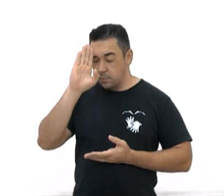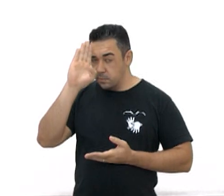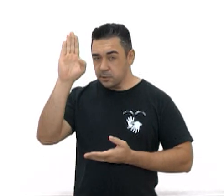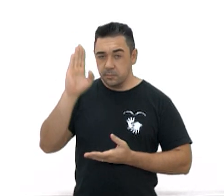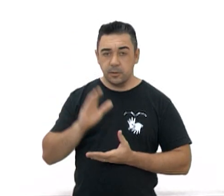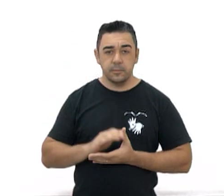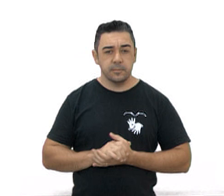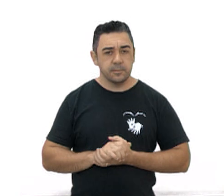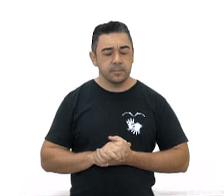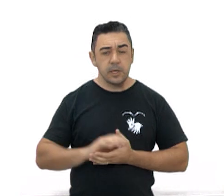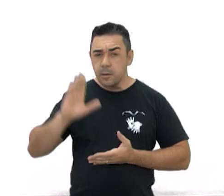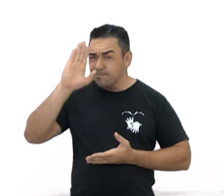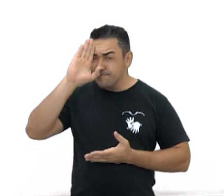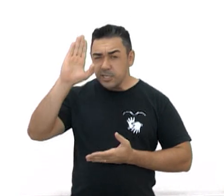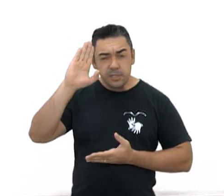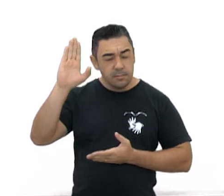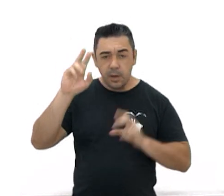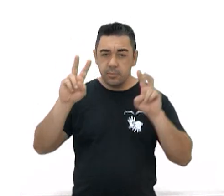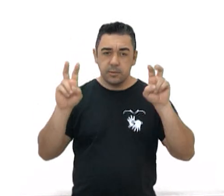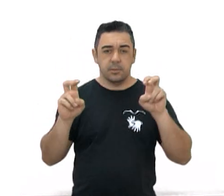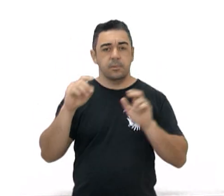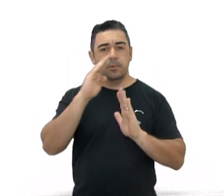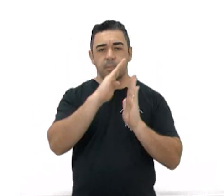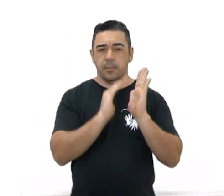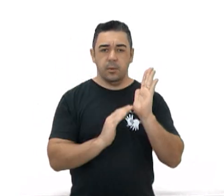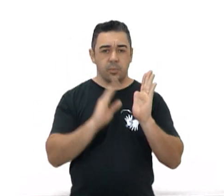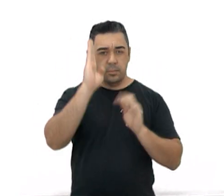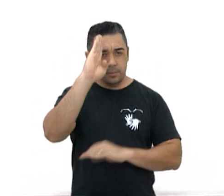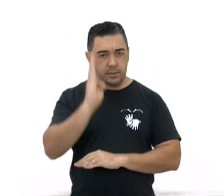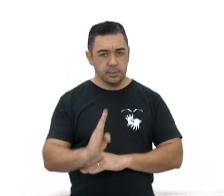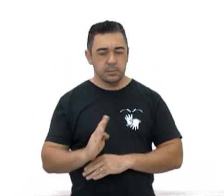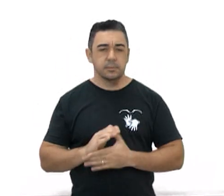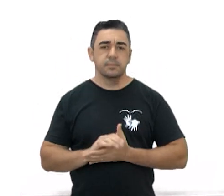Religiosidade. Esse é o principal tema do barroco no Brasil.